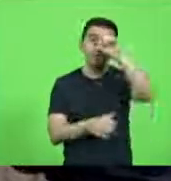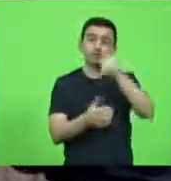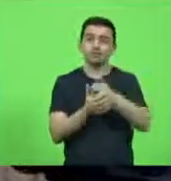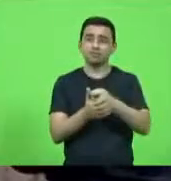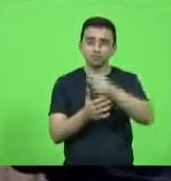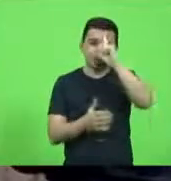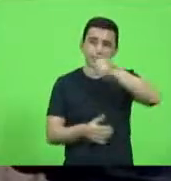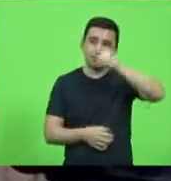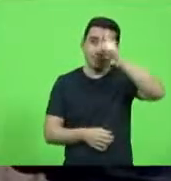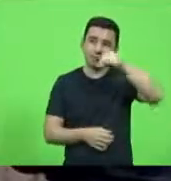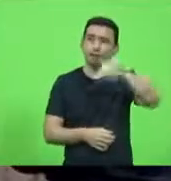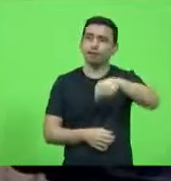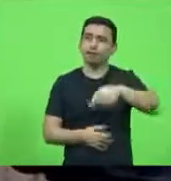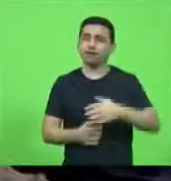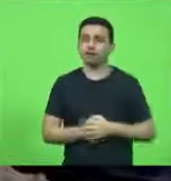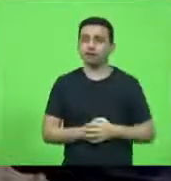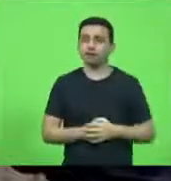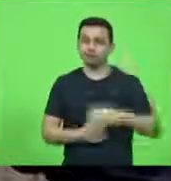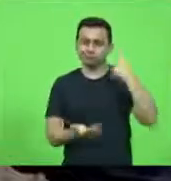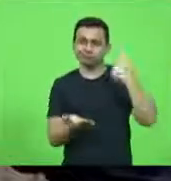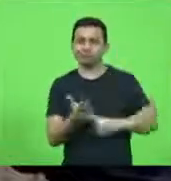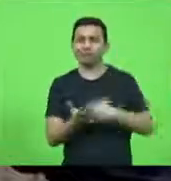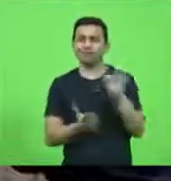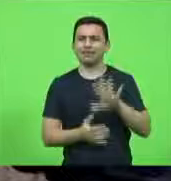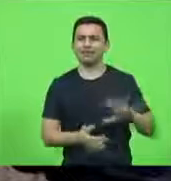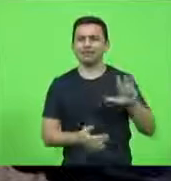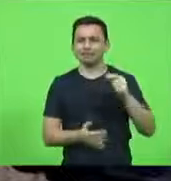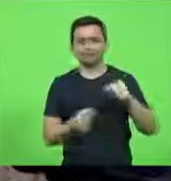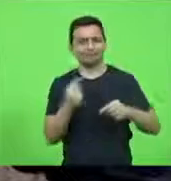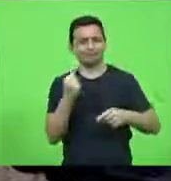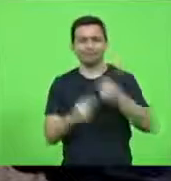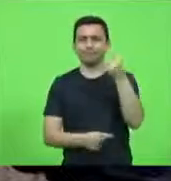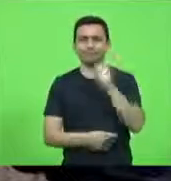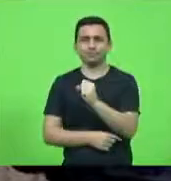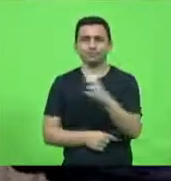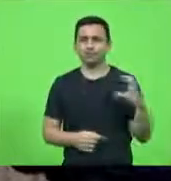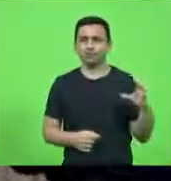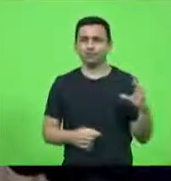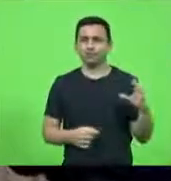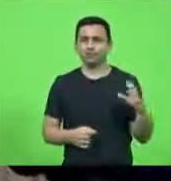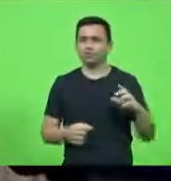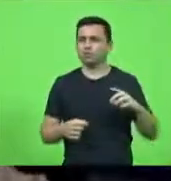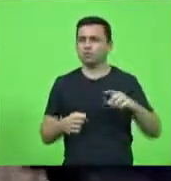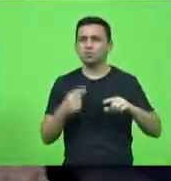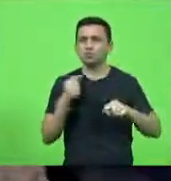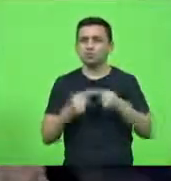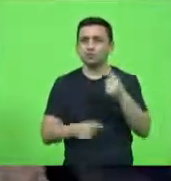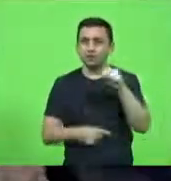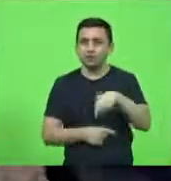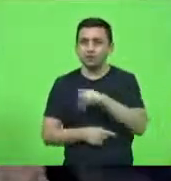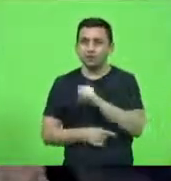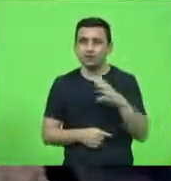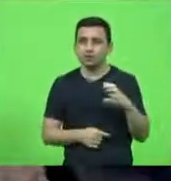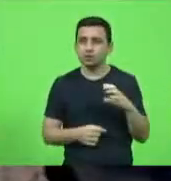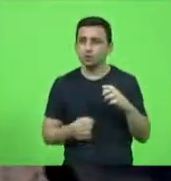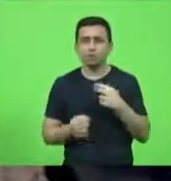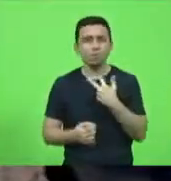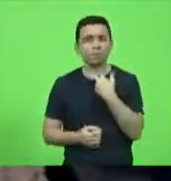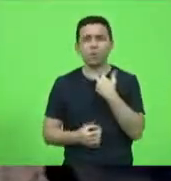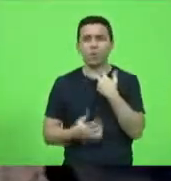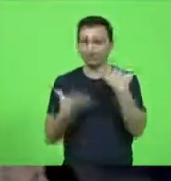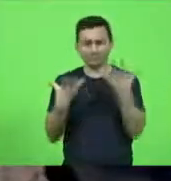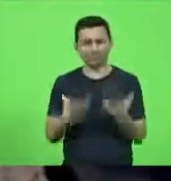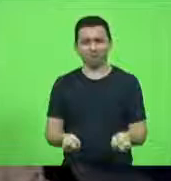aqui. Este pacto federativo não serve a Santa Catarina. Se não serve a Santa Catarina, não deve ser aceito.